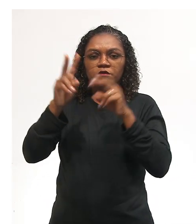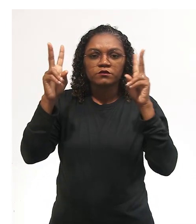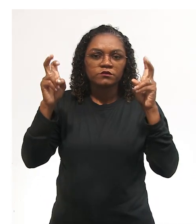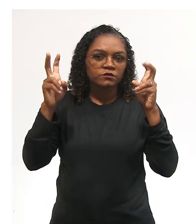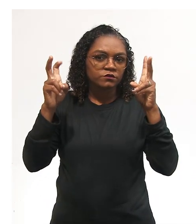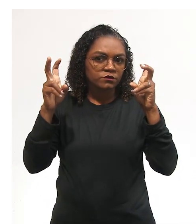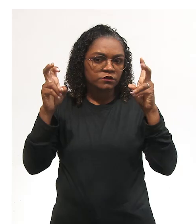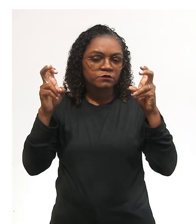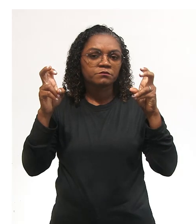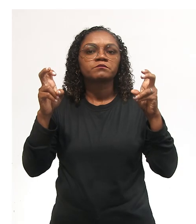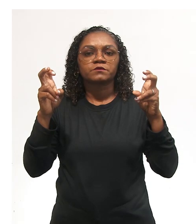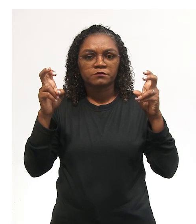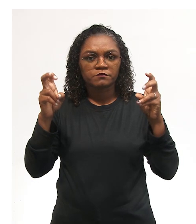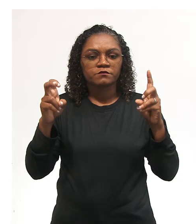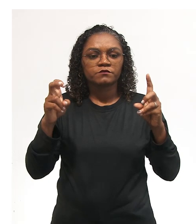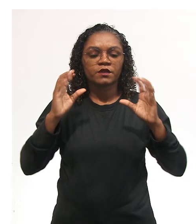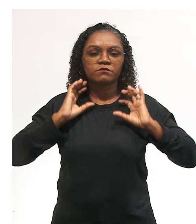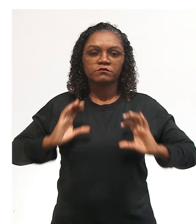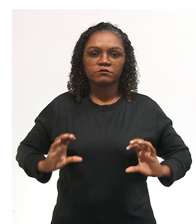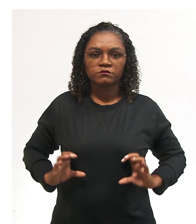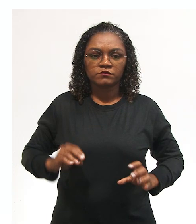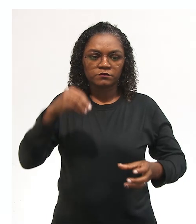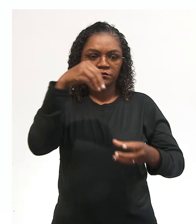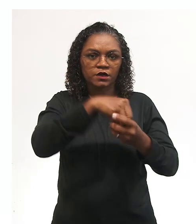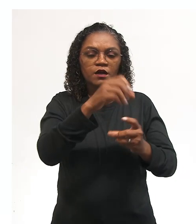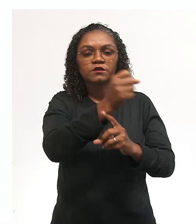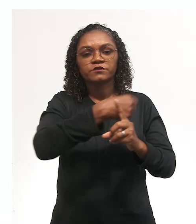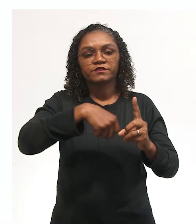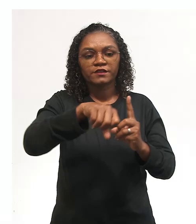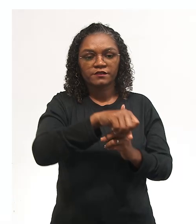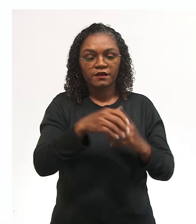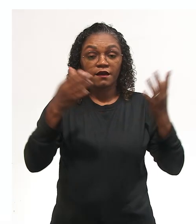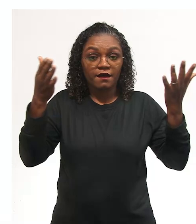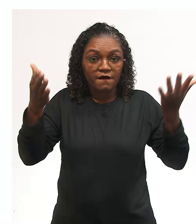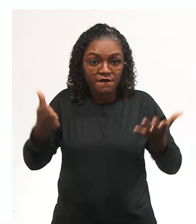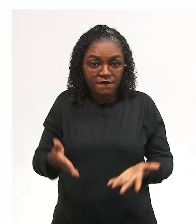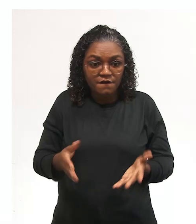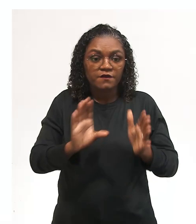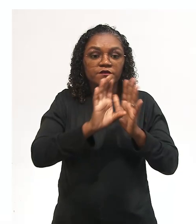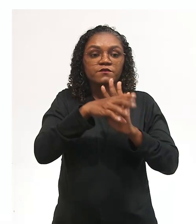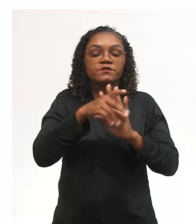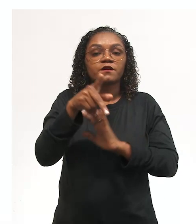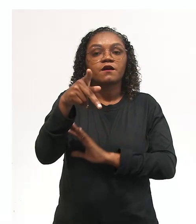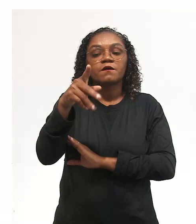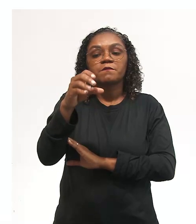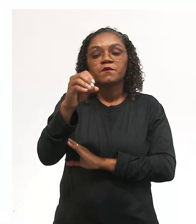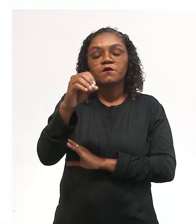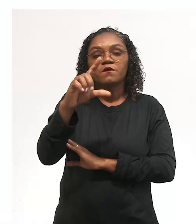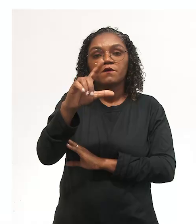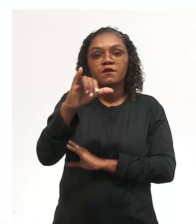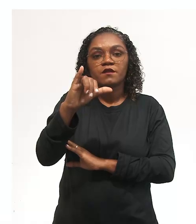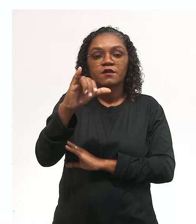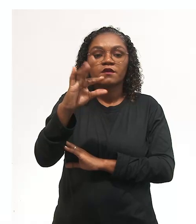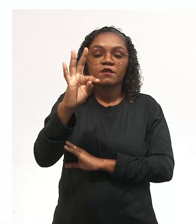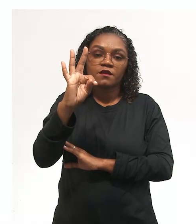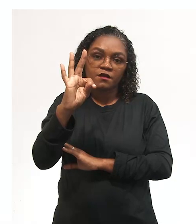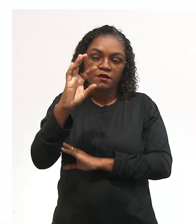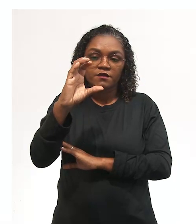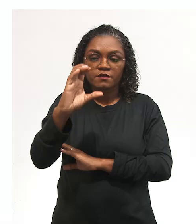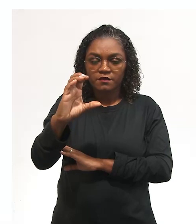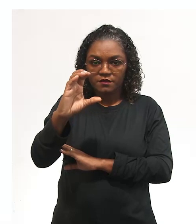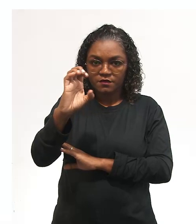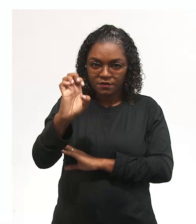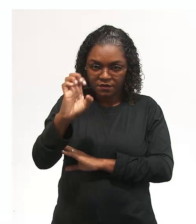orientadores de normas de condutas da sociedade. Assim, a gente passa para o conceito de politecnia. O